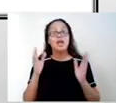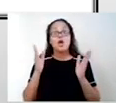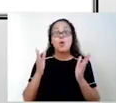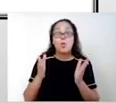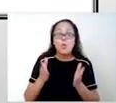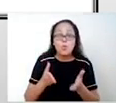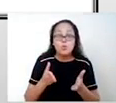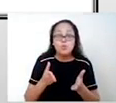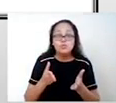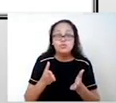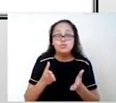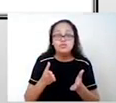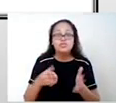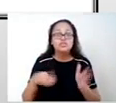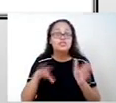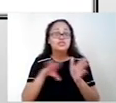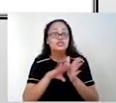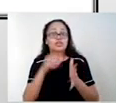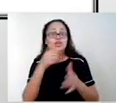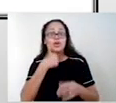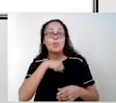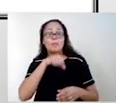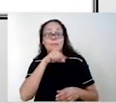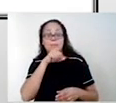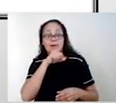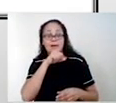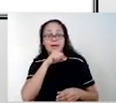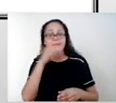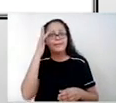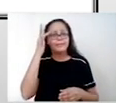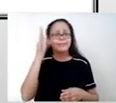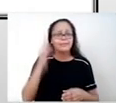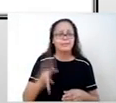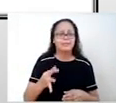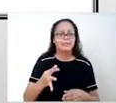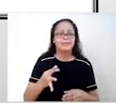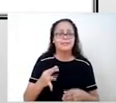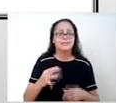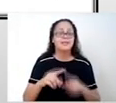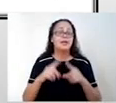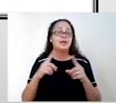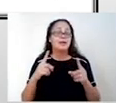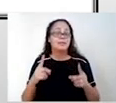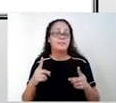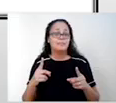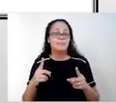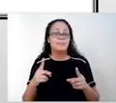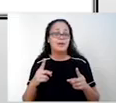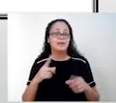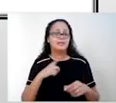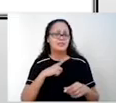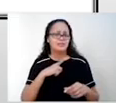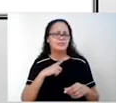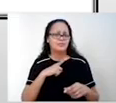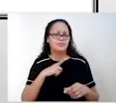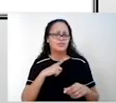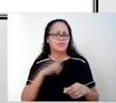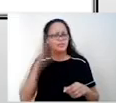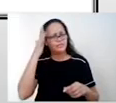chega? É sim. Eu tenho certeza absoluta que ele chega hoje. Mas eu também tive certeza absoluta